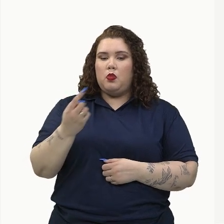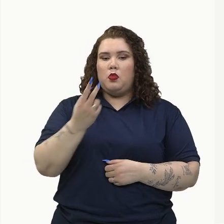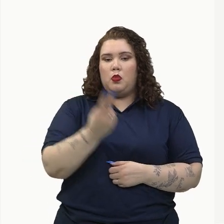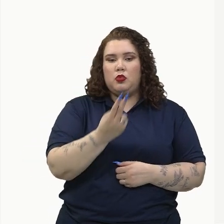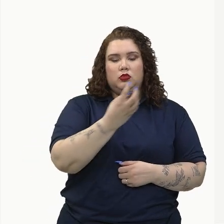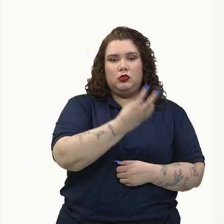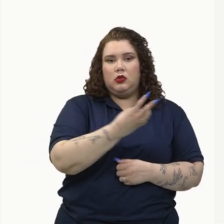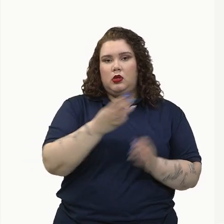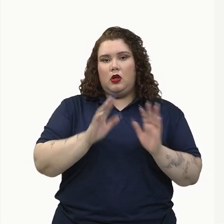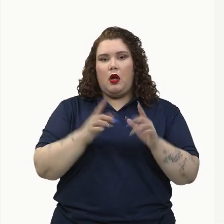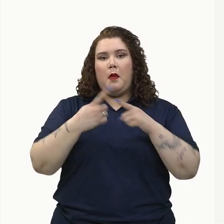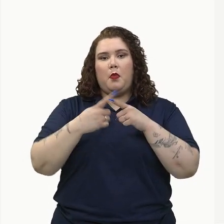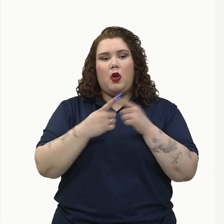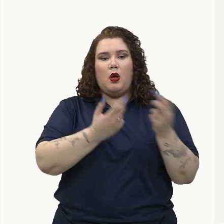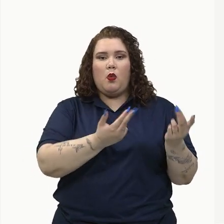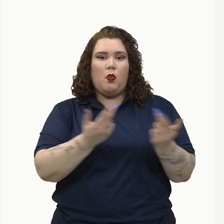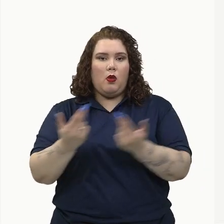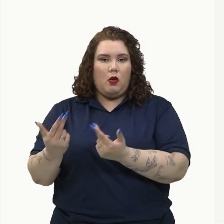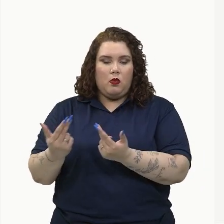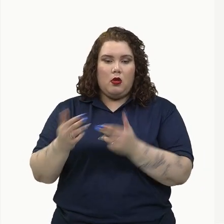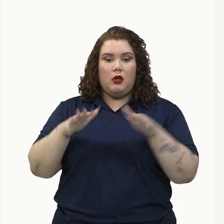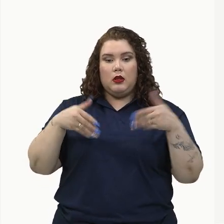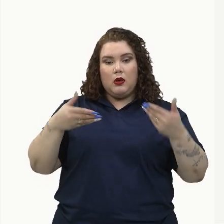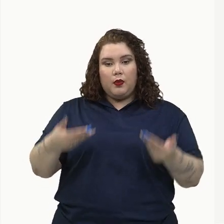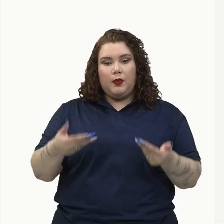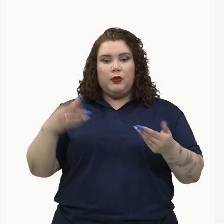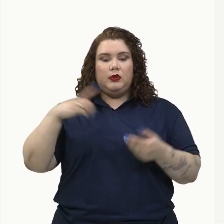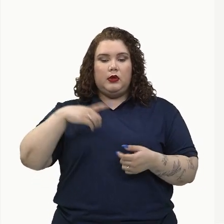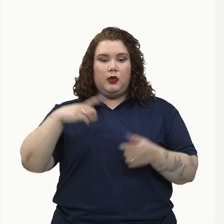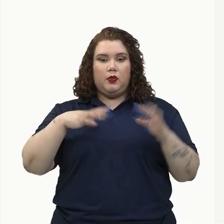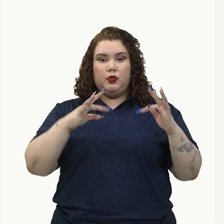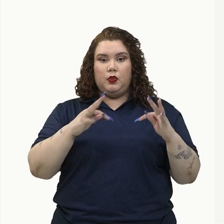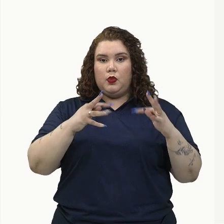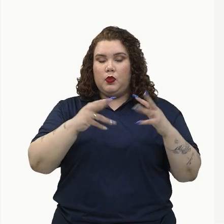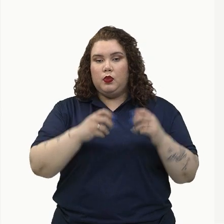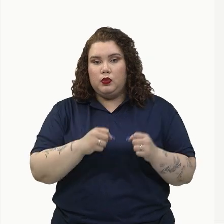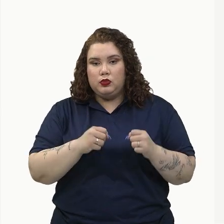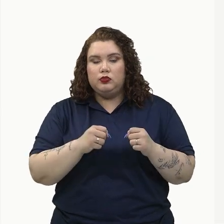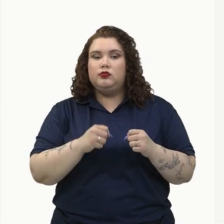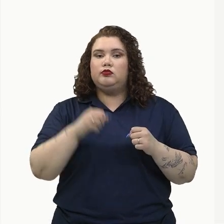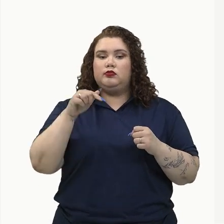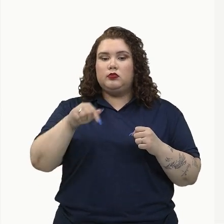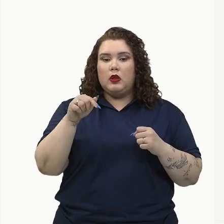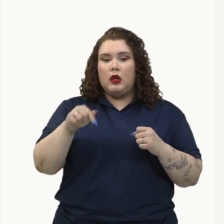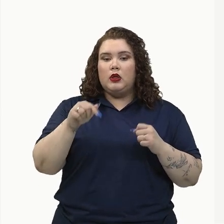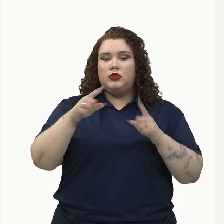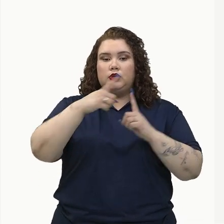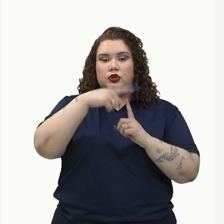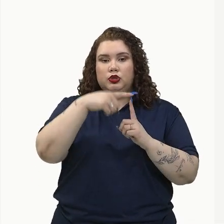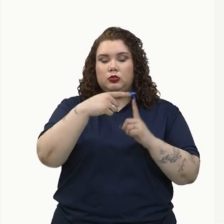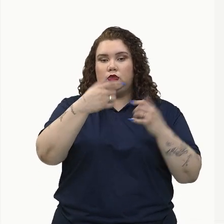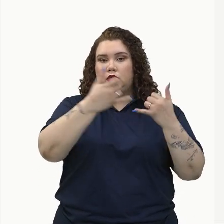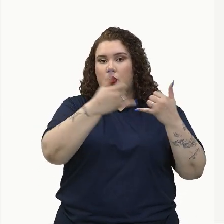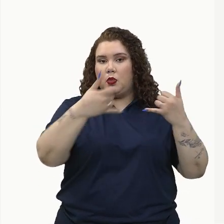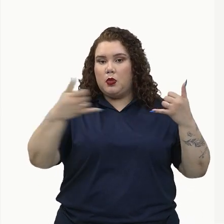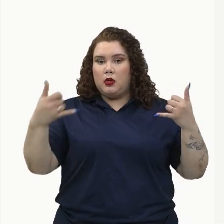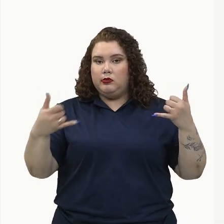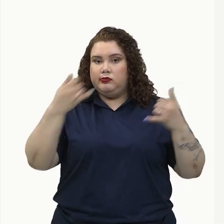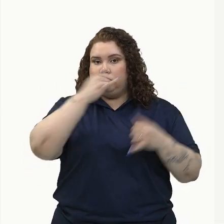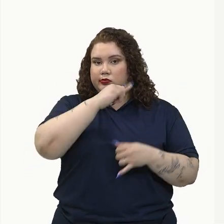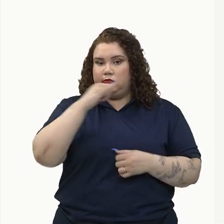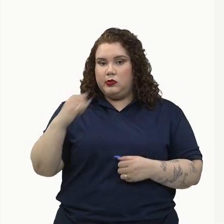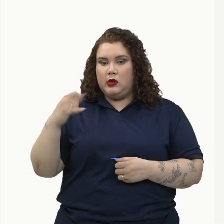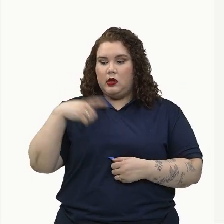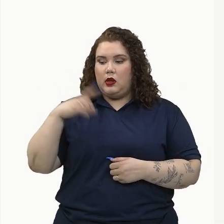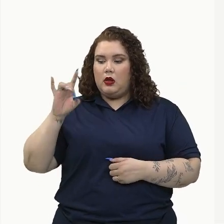são valores iguais. Então eu tenho aqui que todas essas intensidades de corrente que passam por